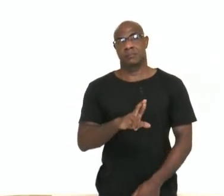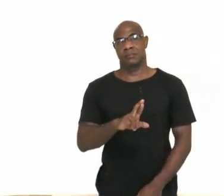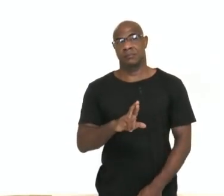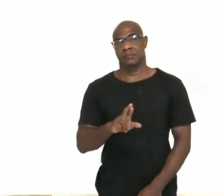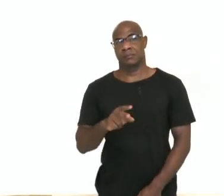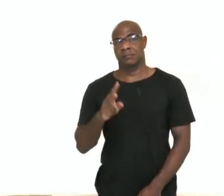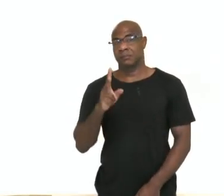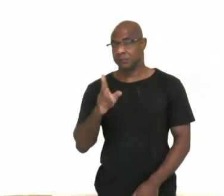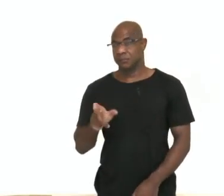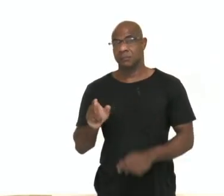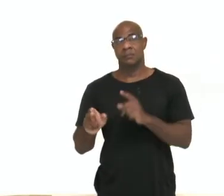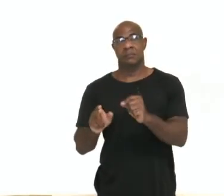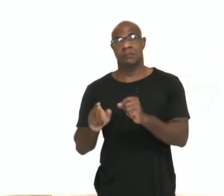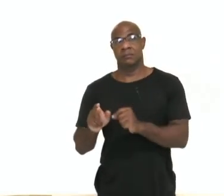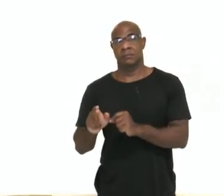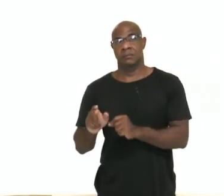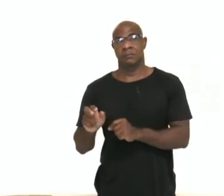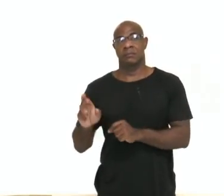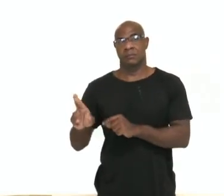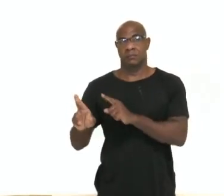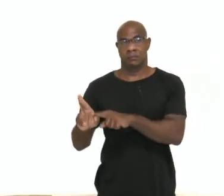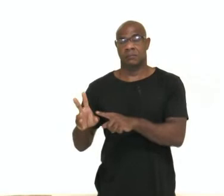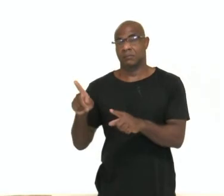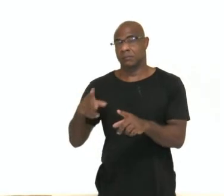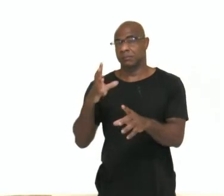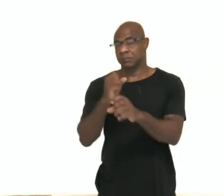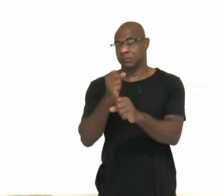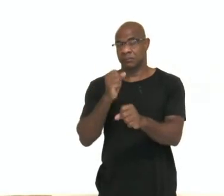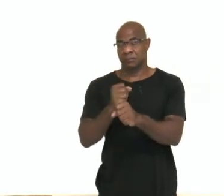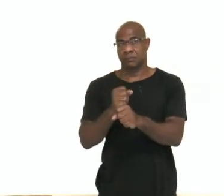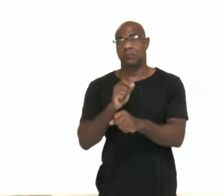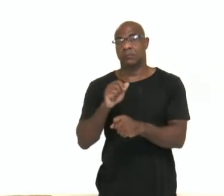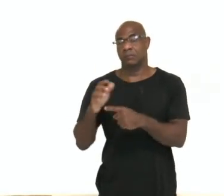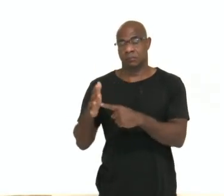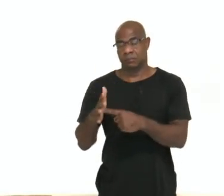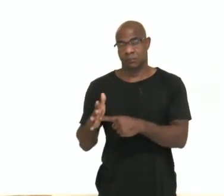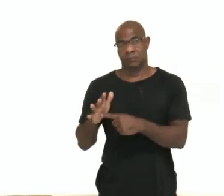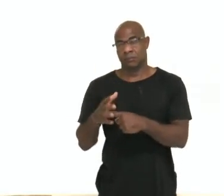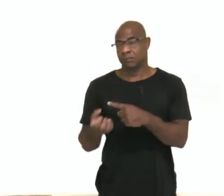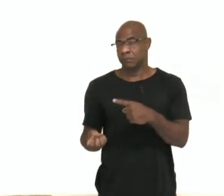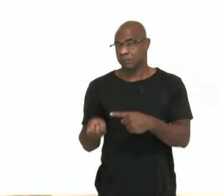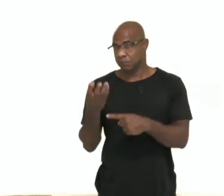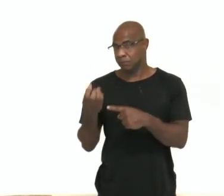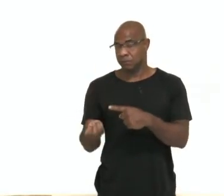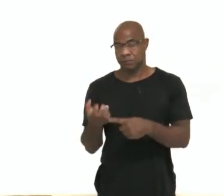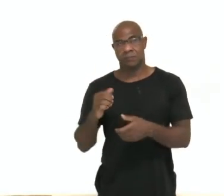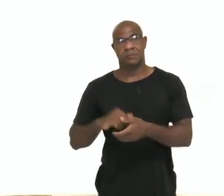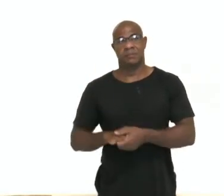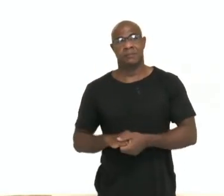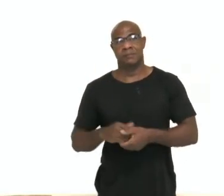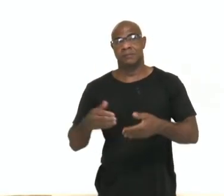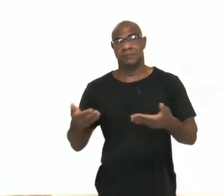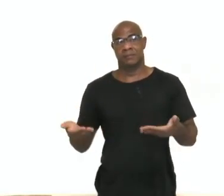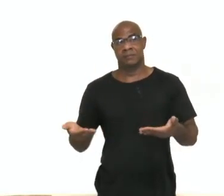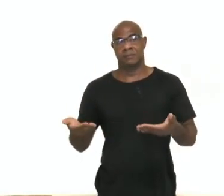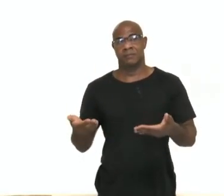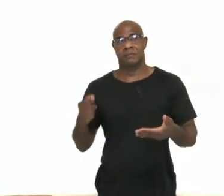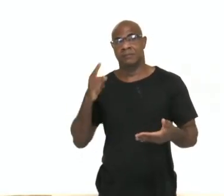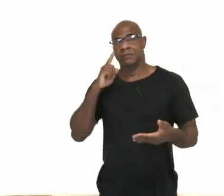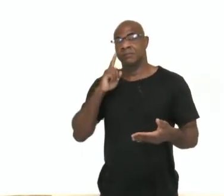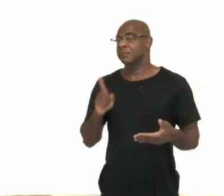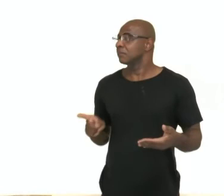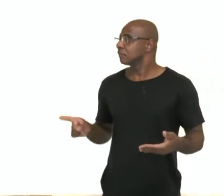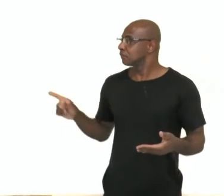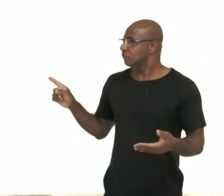a soma das quatro resistências dos geradores. Os geradores de zero têm resistência equivalente